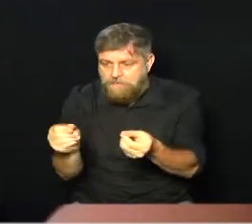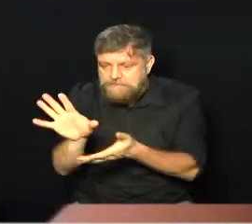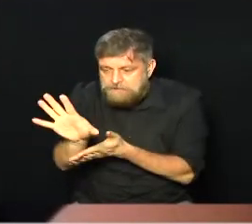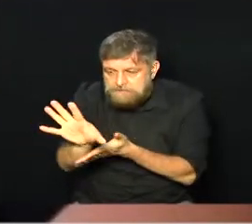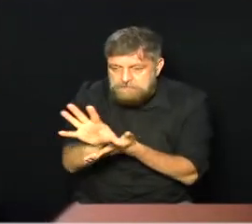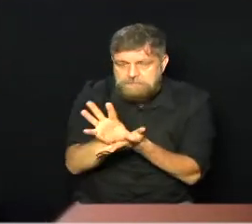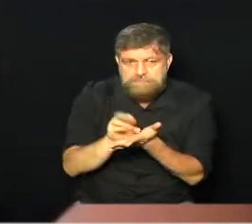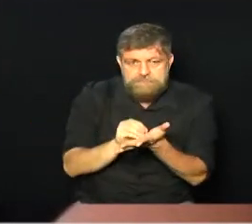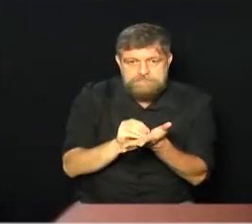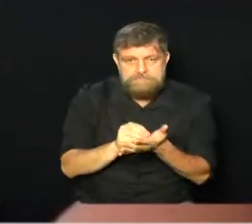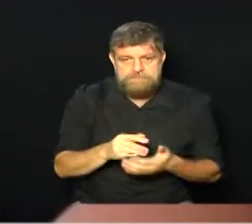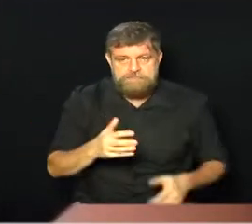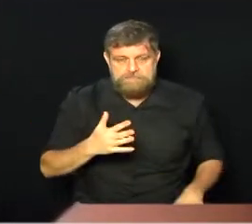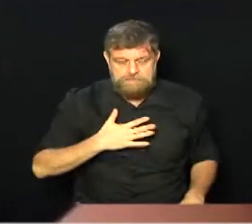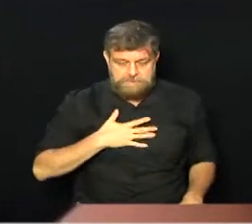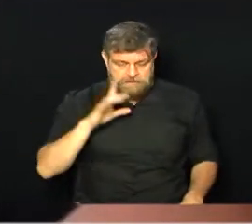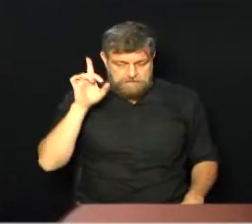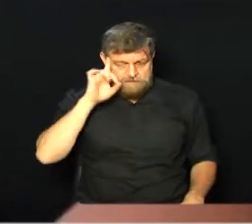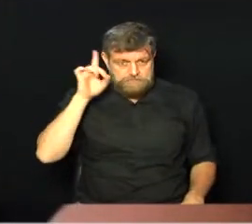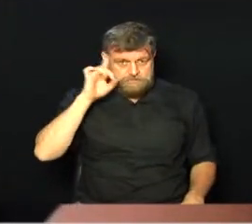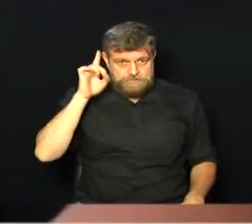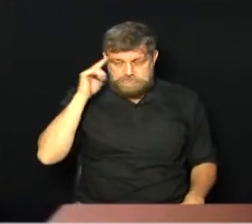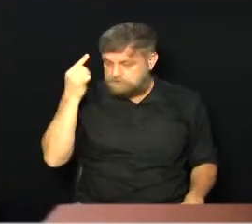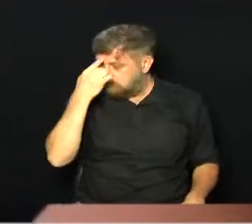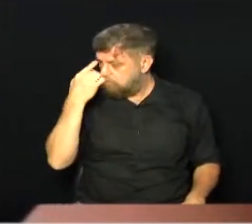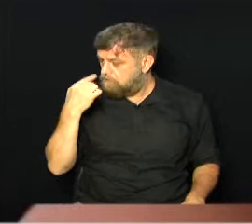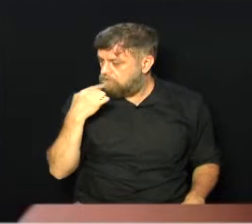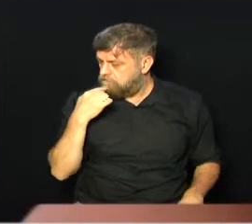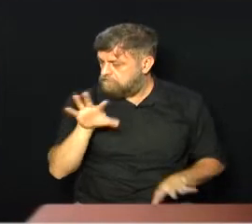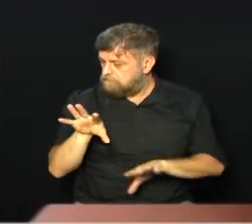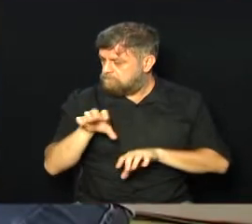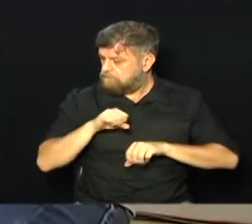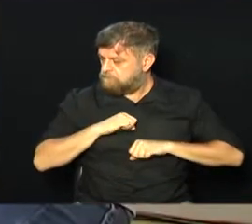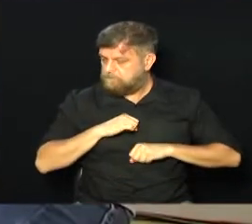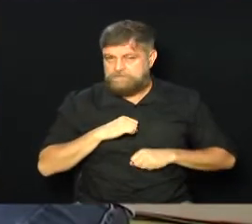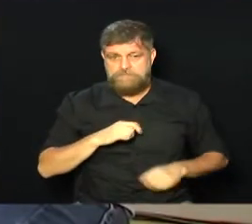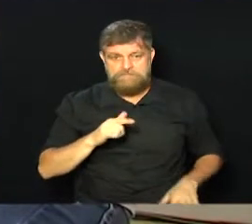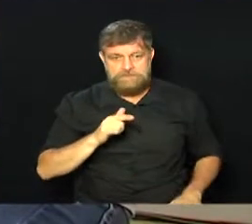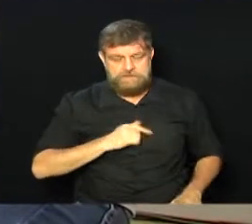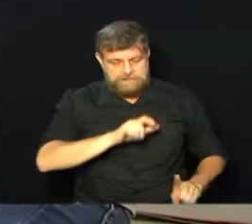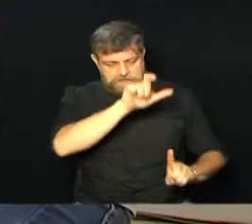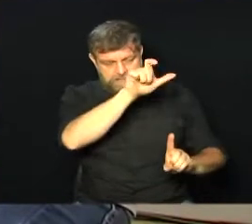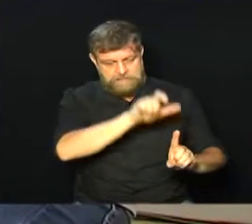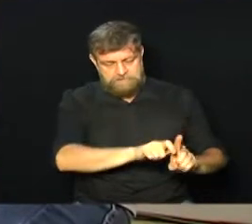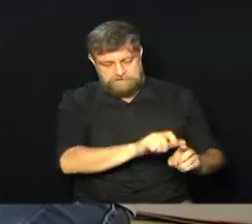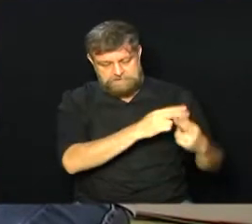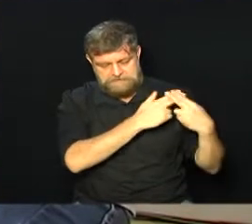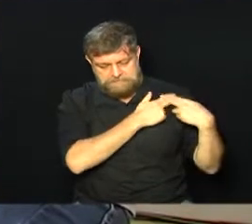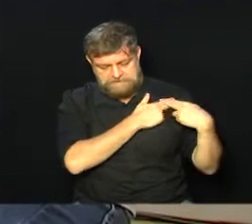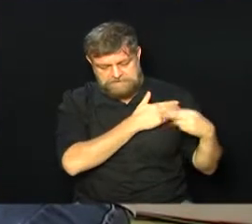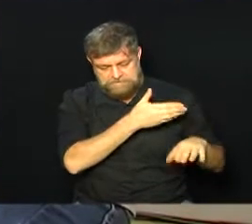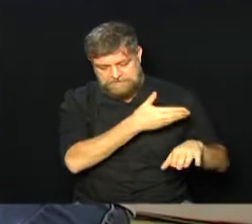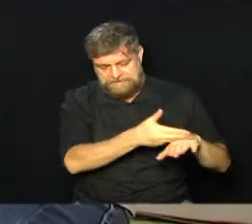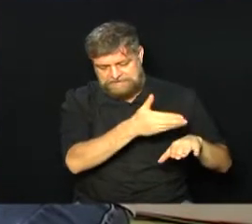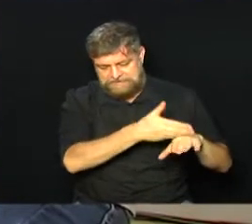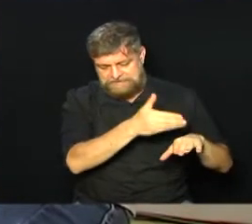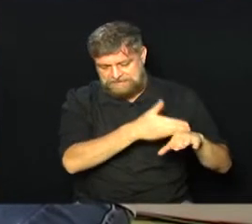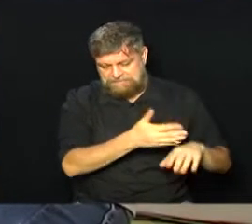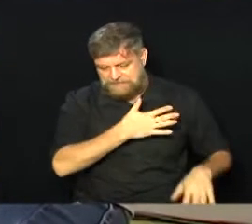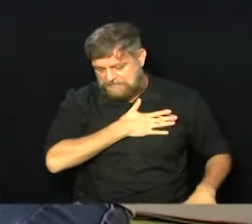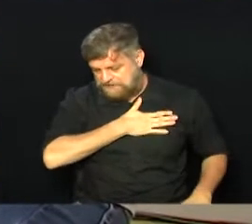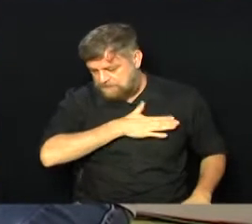e colocar no meu dia a dia, no meu perfil. O Eduardo, tem treinador que não gosta, né, de ser taxado daquele